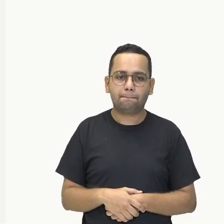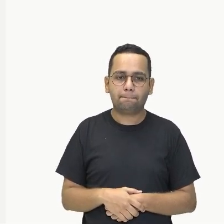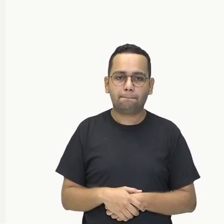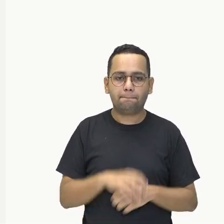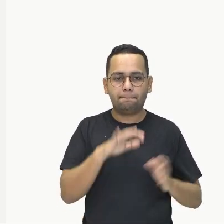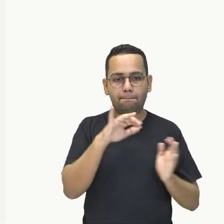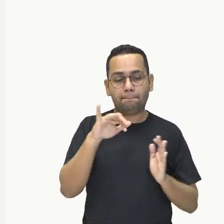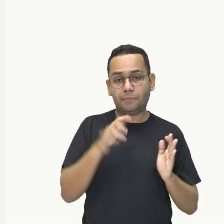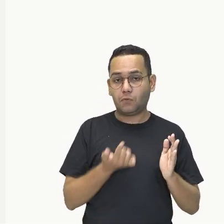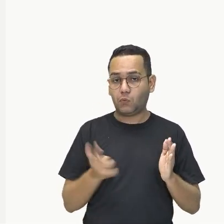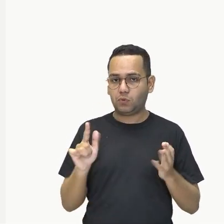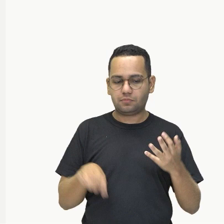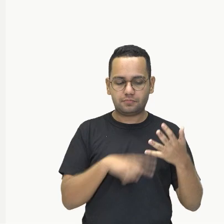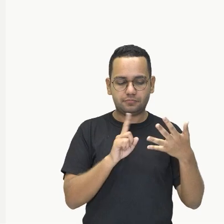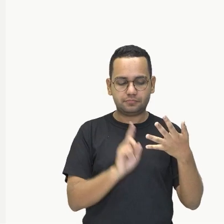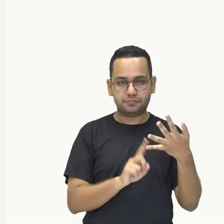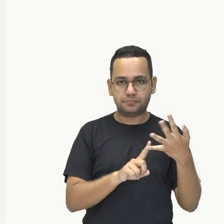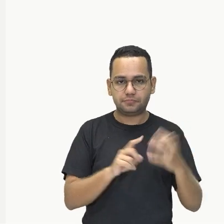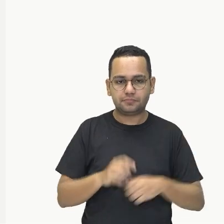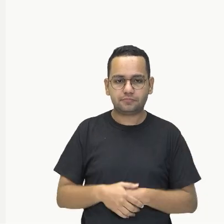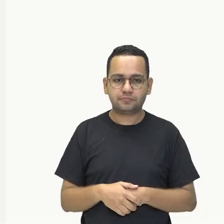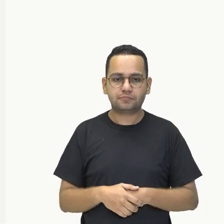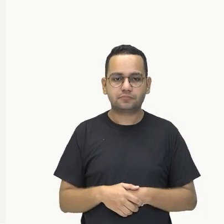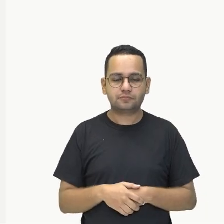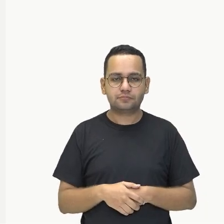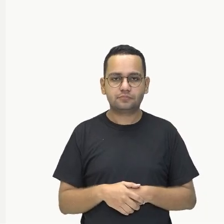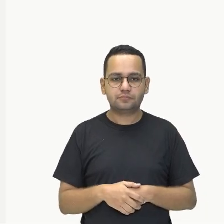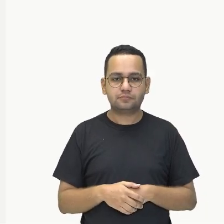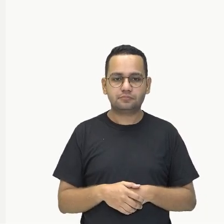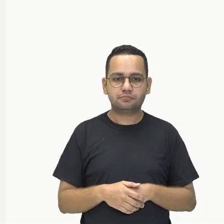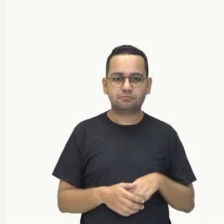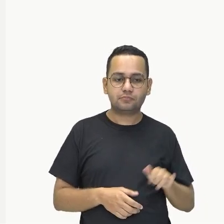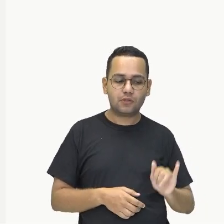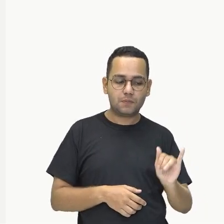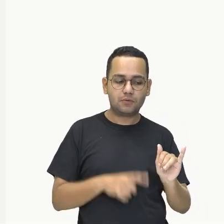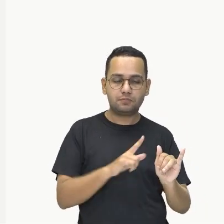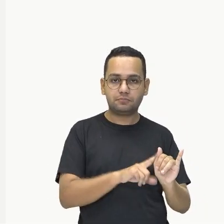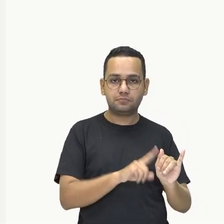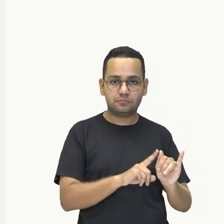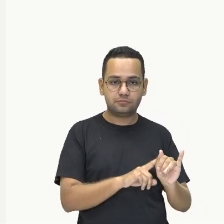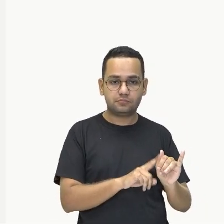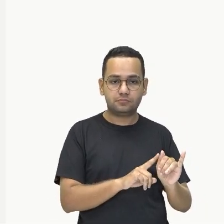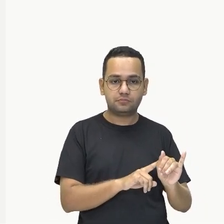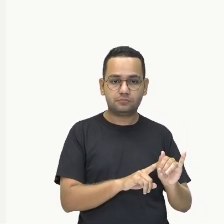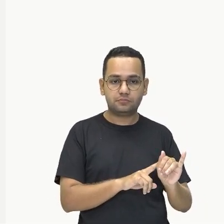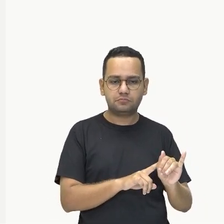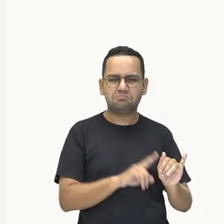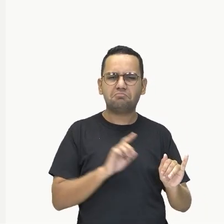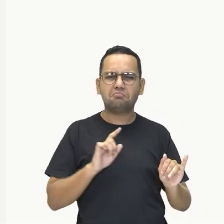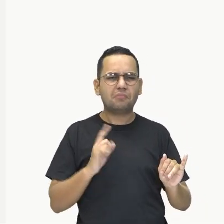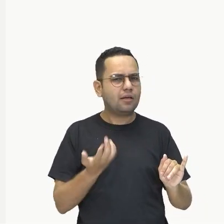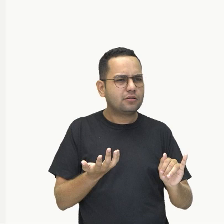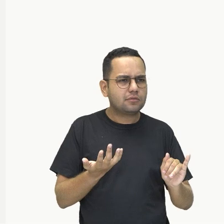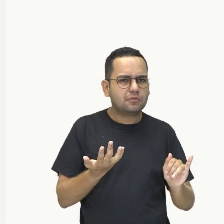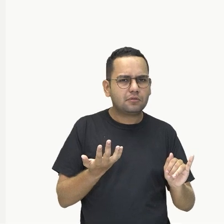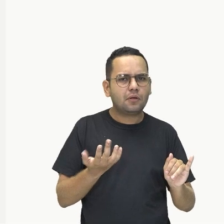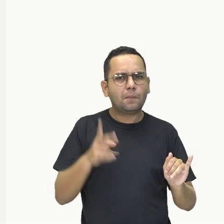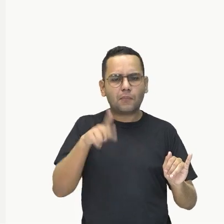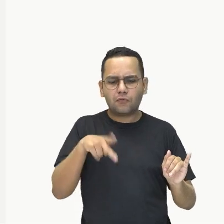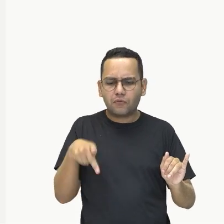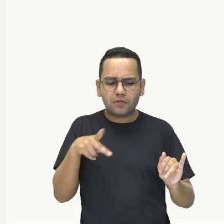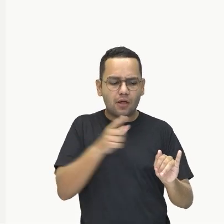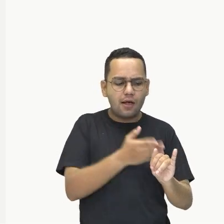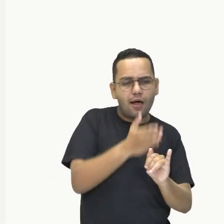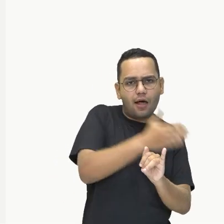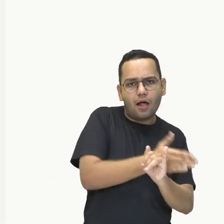Próximo exemplo, ó, temos o monômio y. Professor, agora nós não temos uma